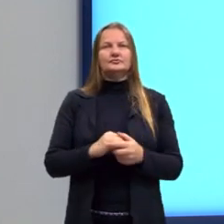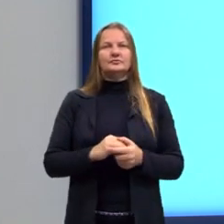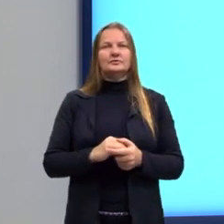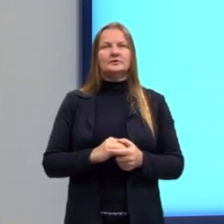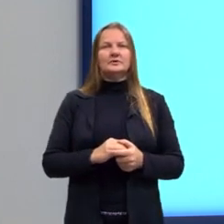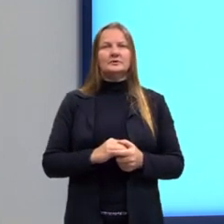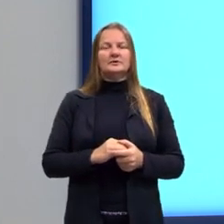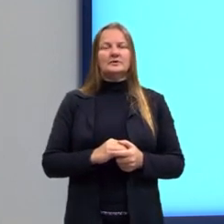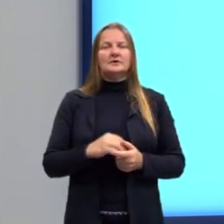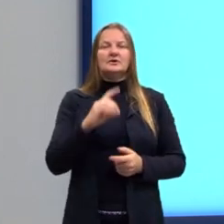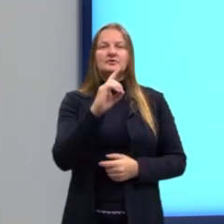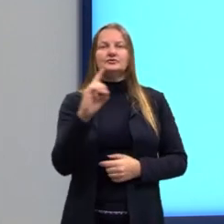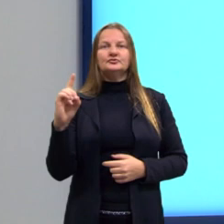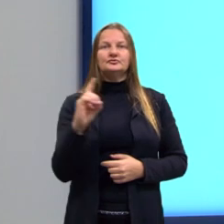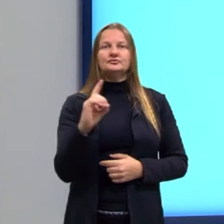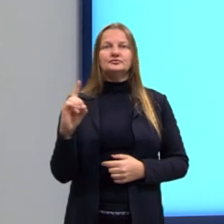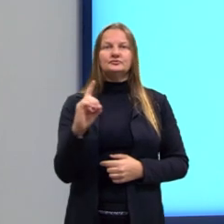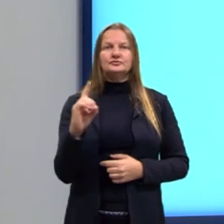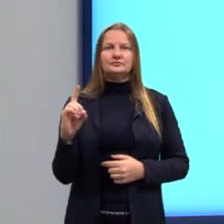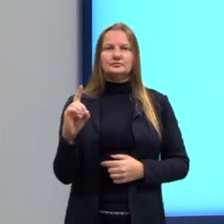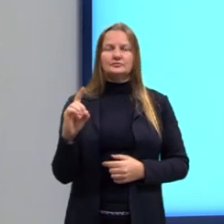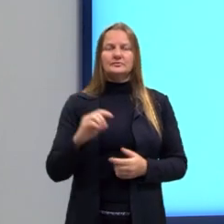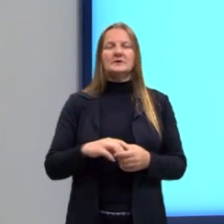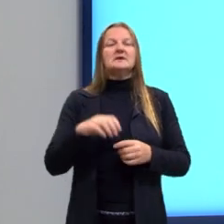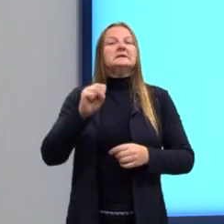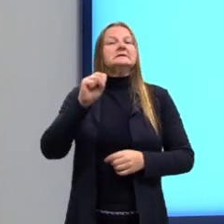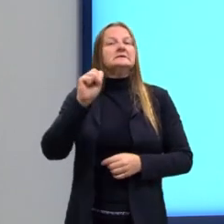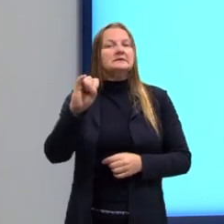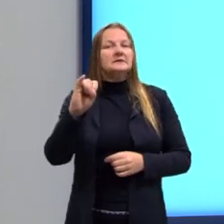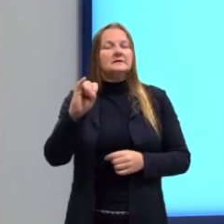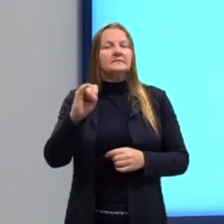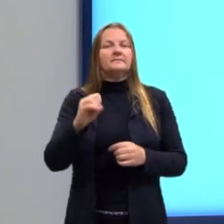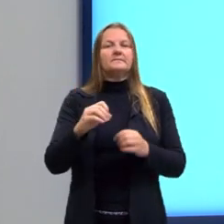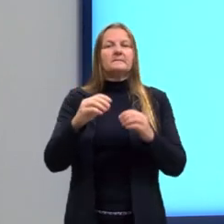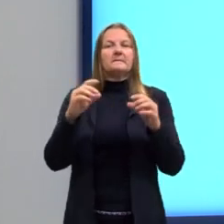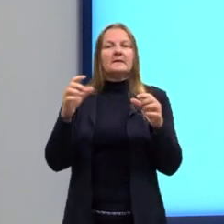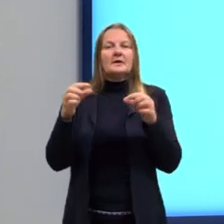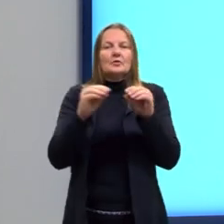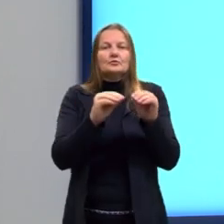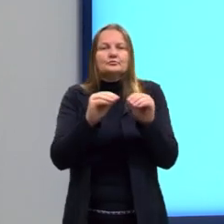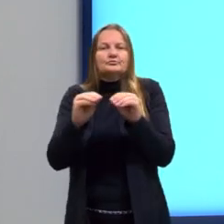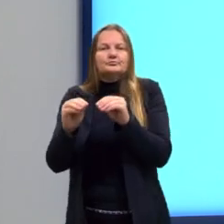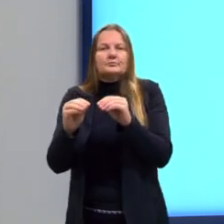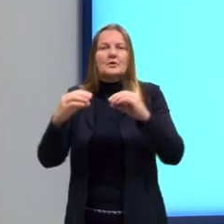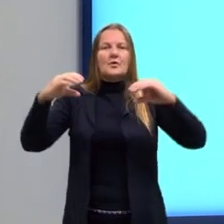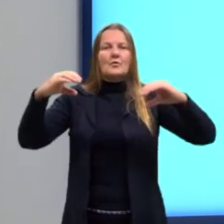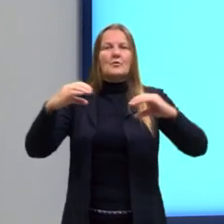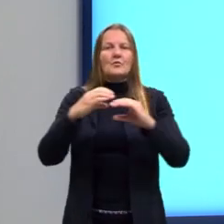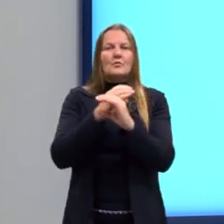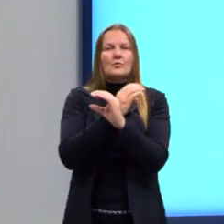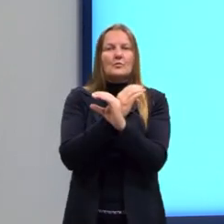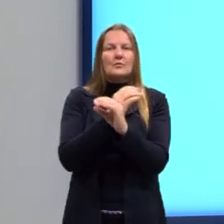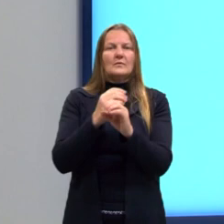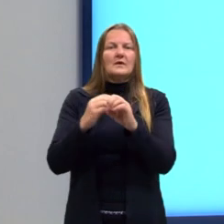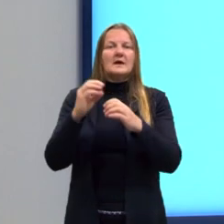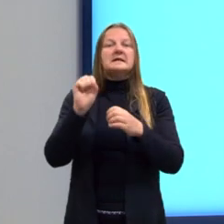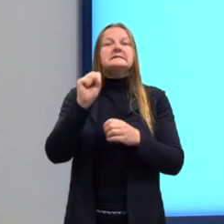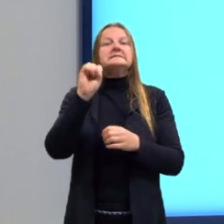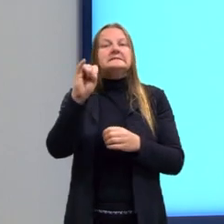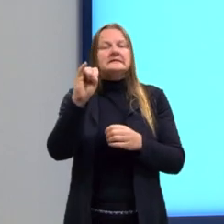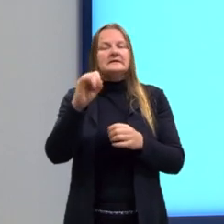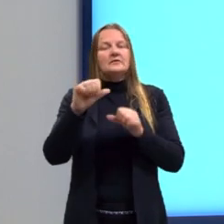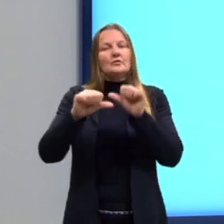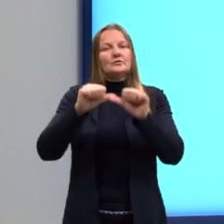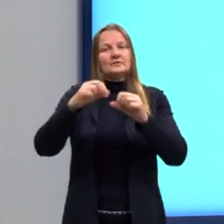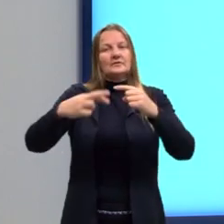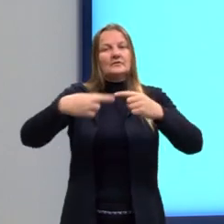eu desloca o equilíbrio para a esquerda a reação inversa agora é só estou falando de uma reação exotérmica